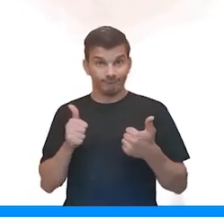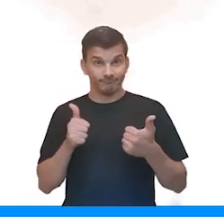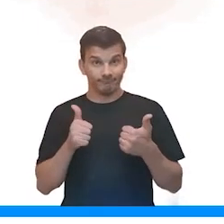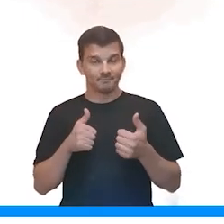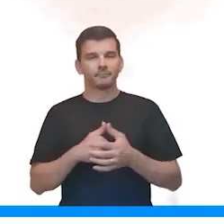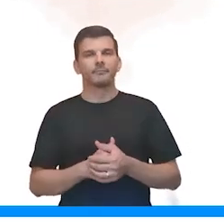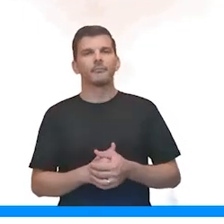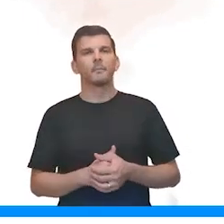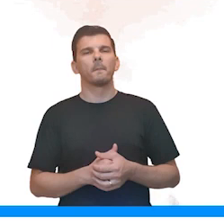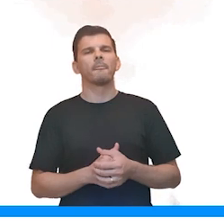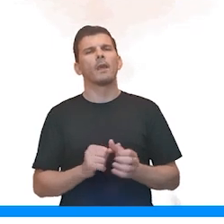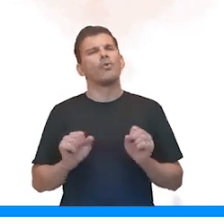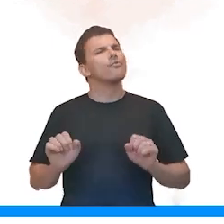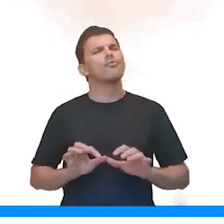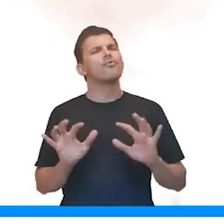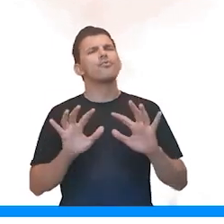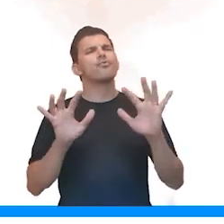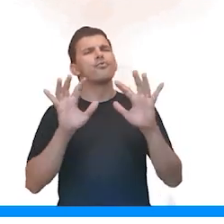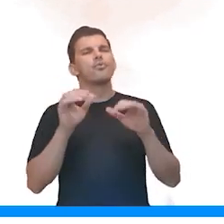Tá aí.